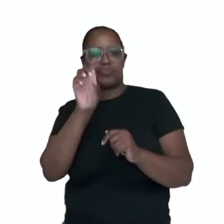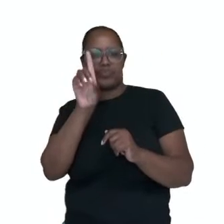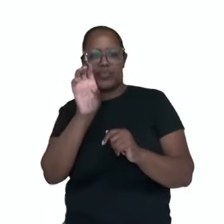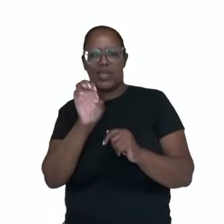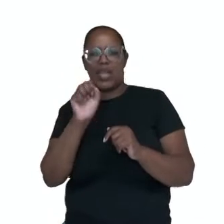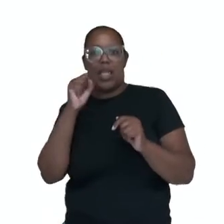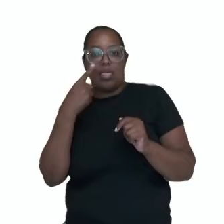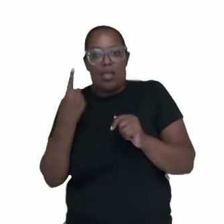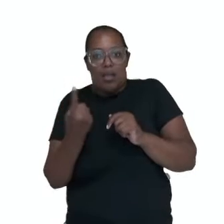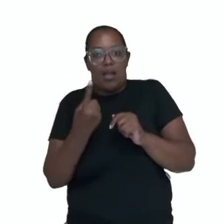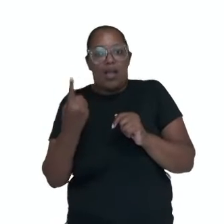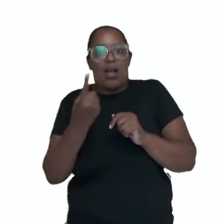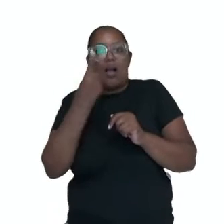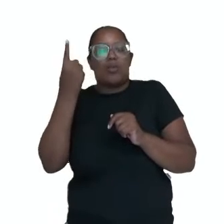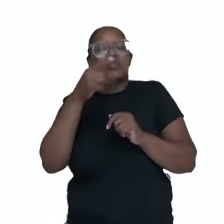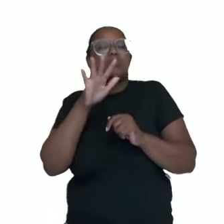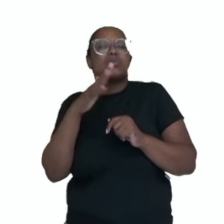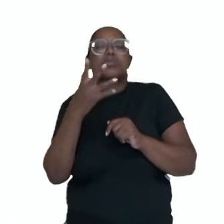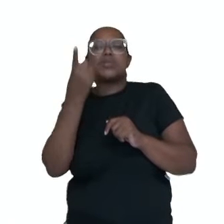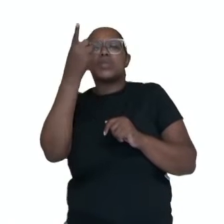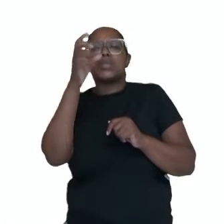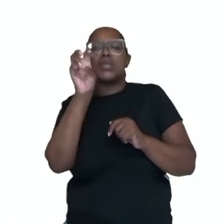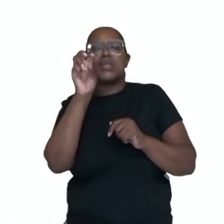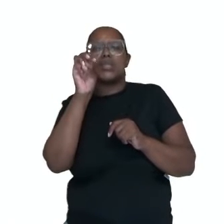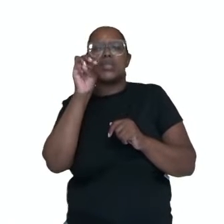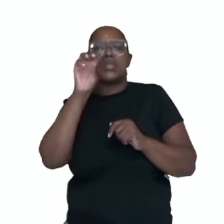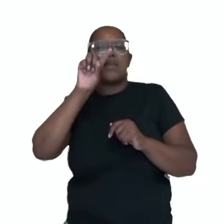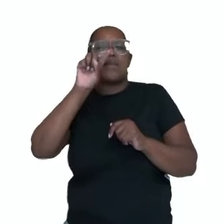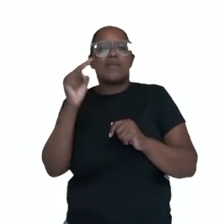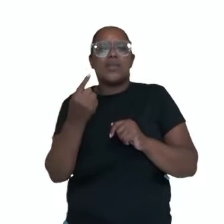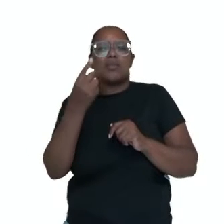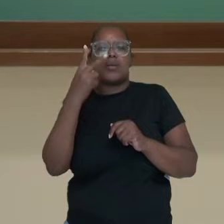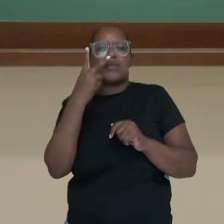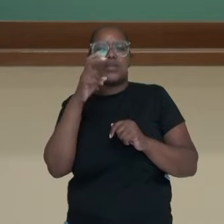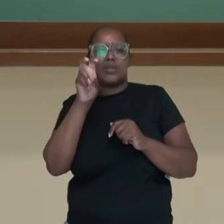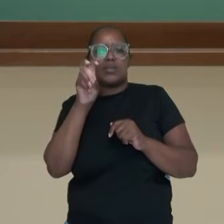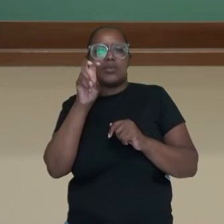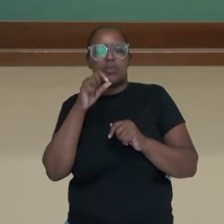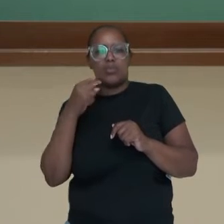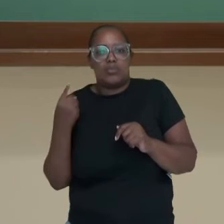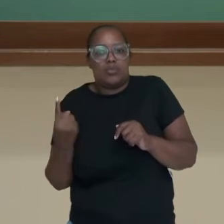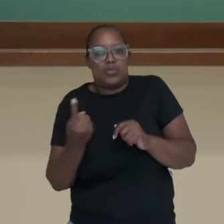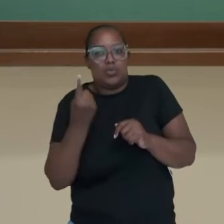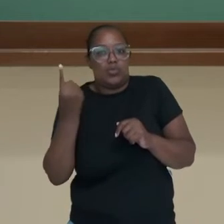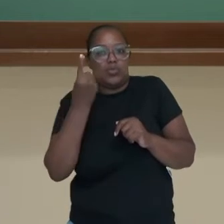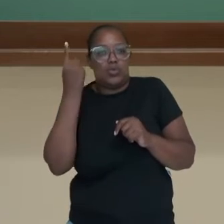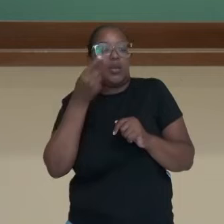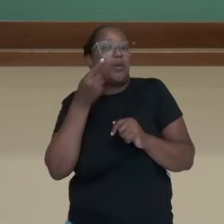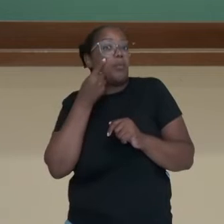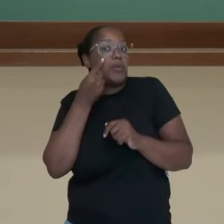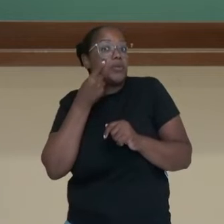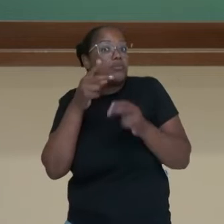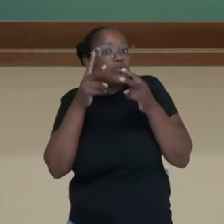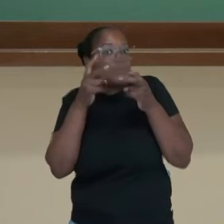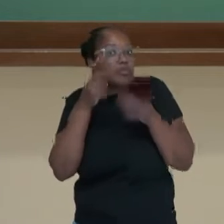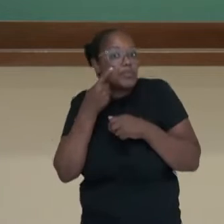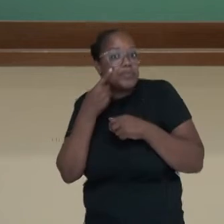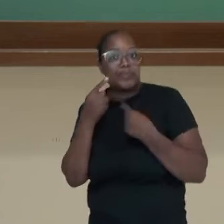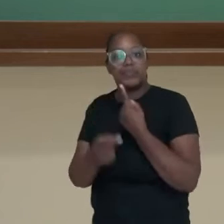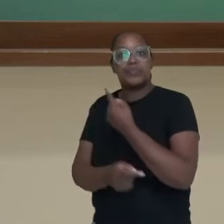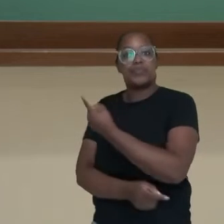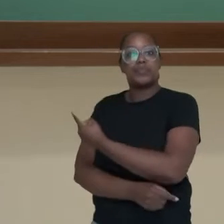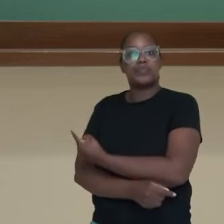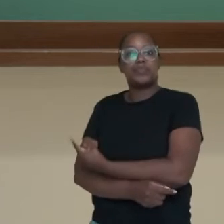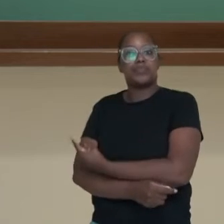dessa rede 15,25 centímetros de altura. Então, observe que nós temos aqui